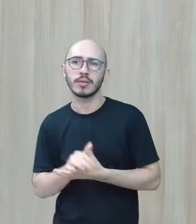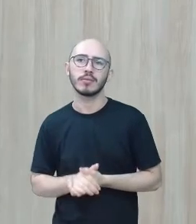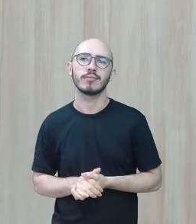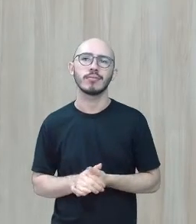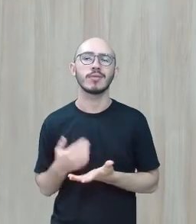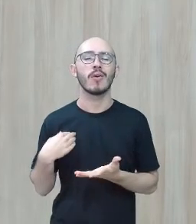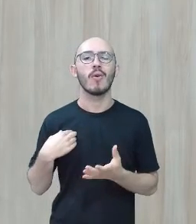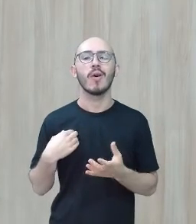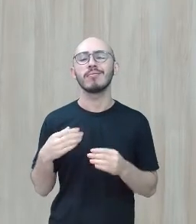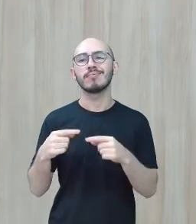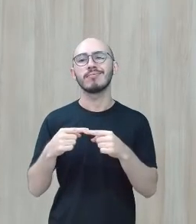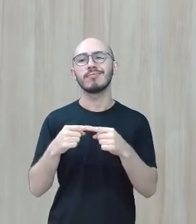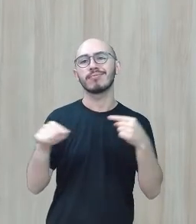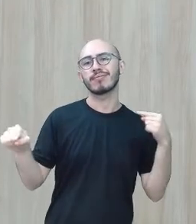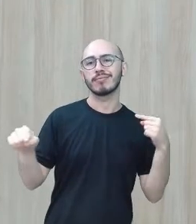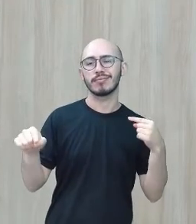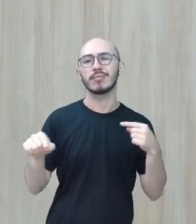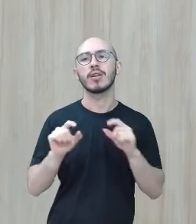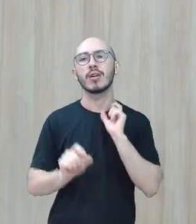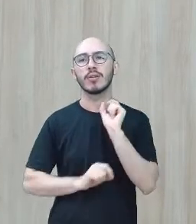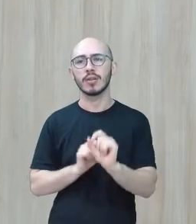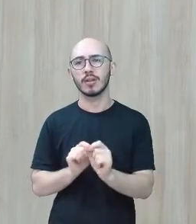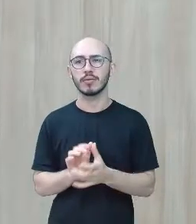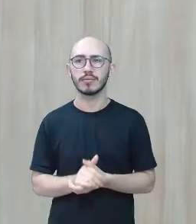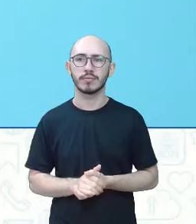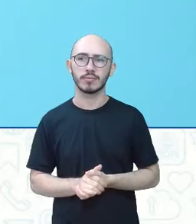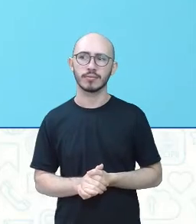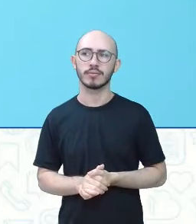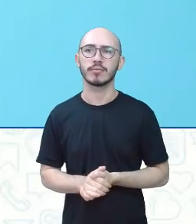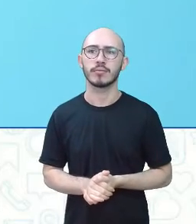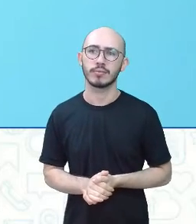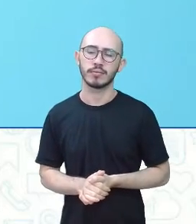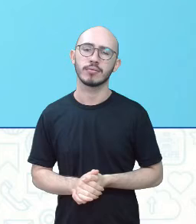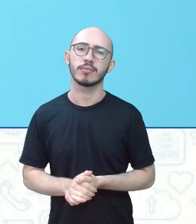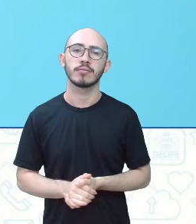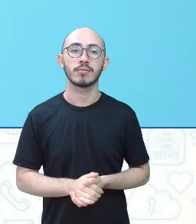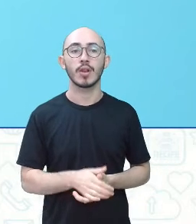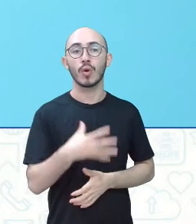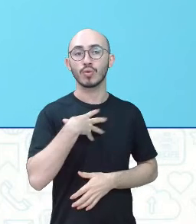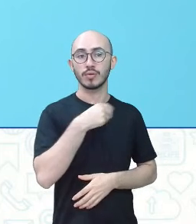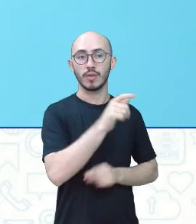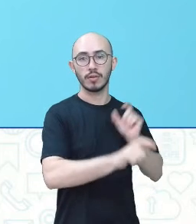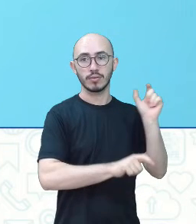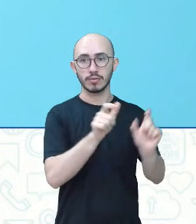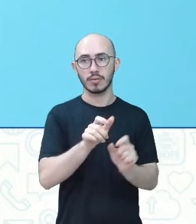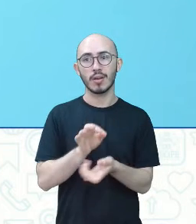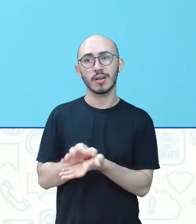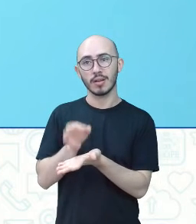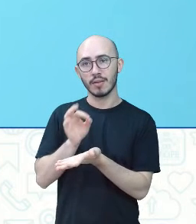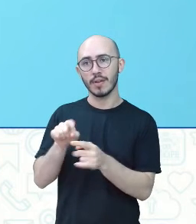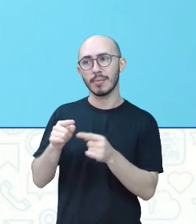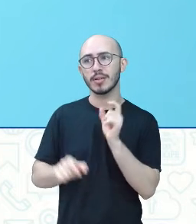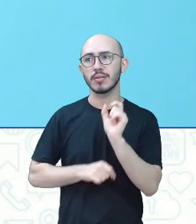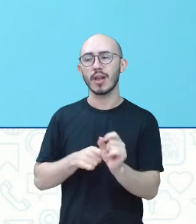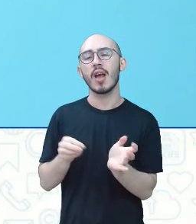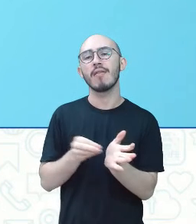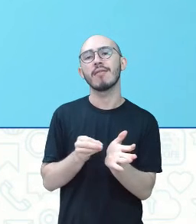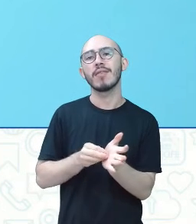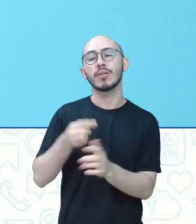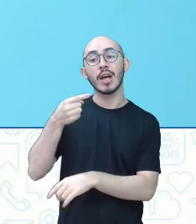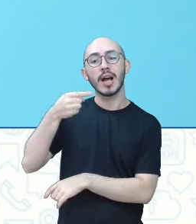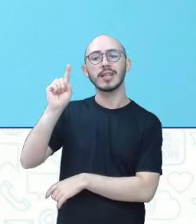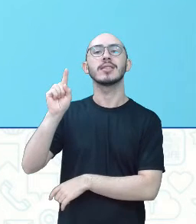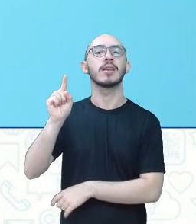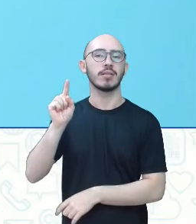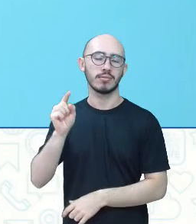né? Que eles tomassem café simples e comessem carne com farinha. Ela não acentua